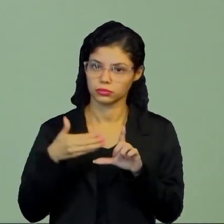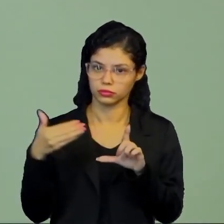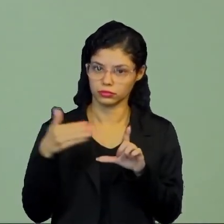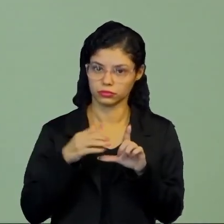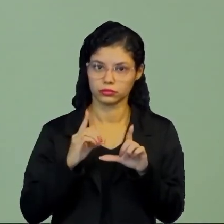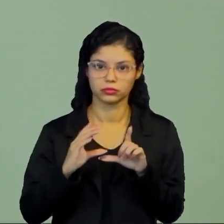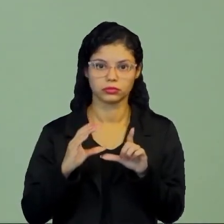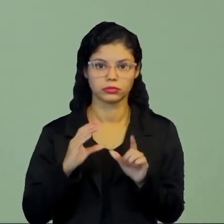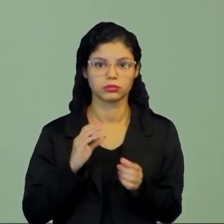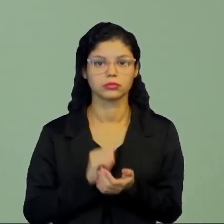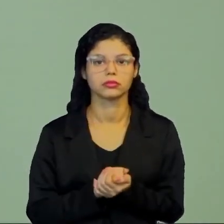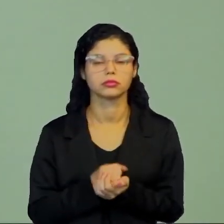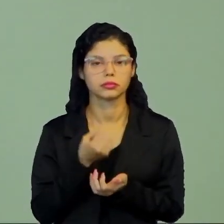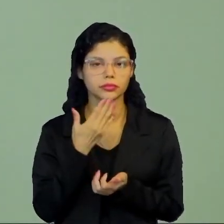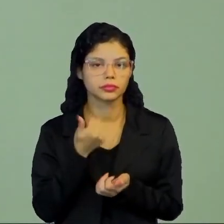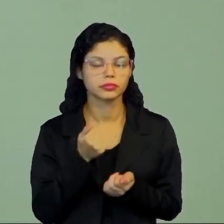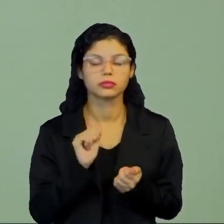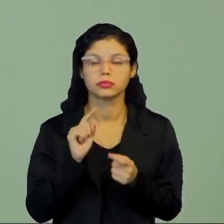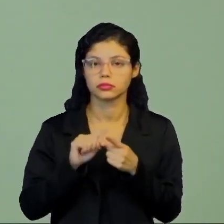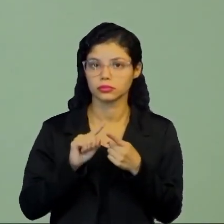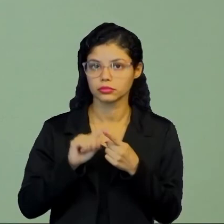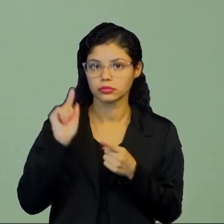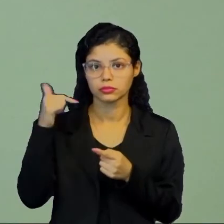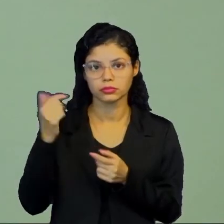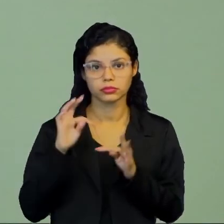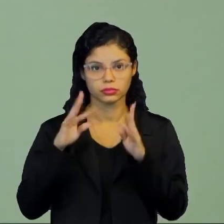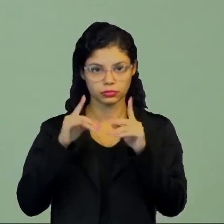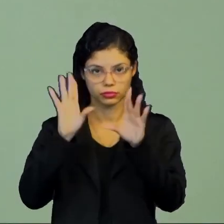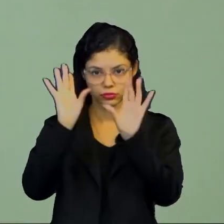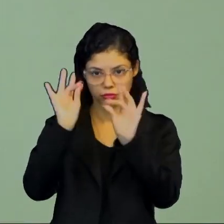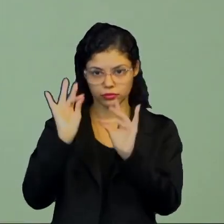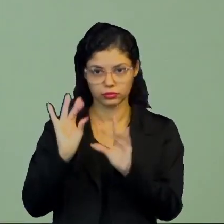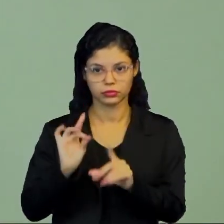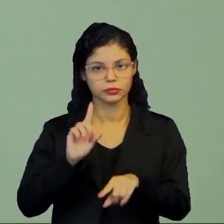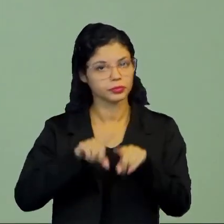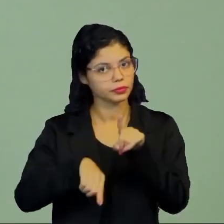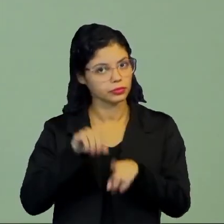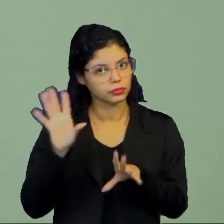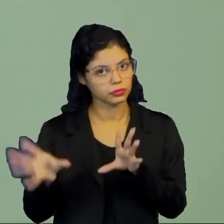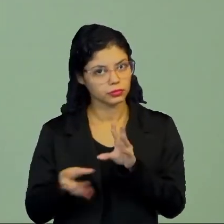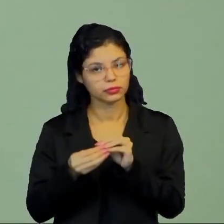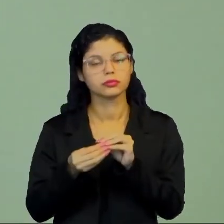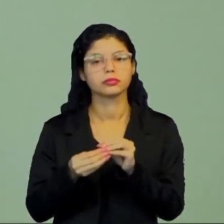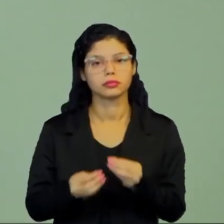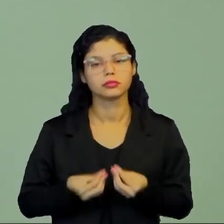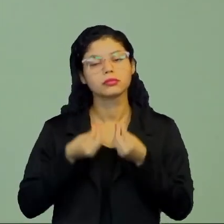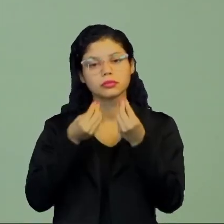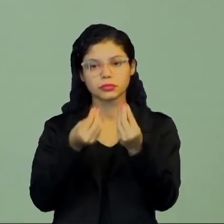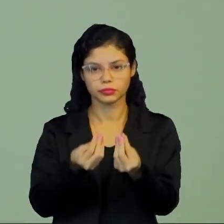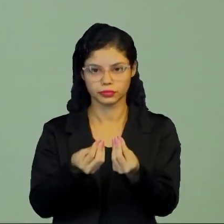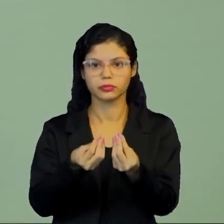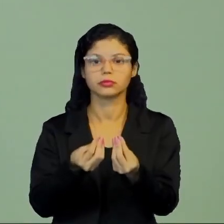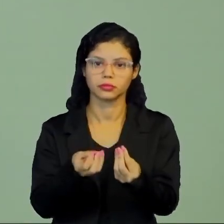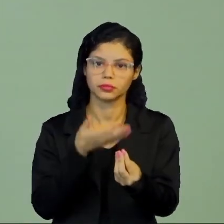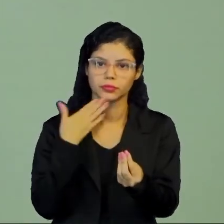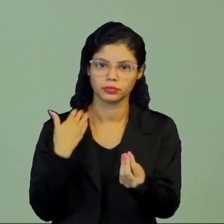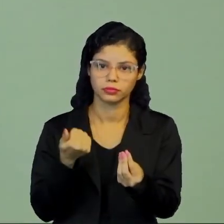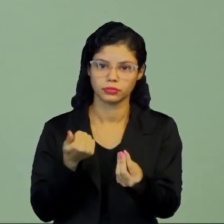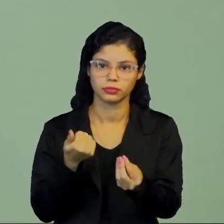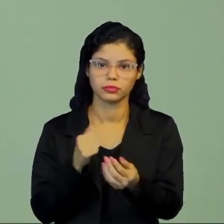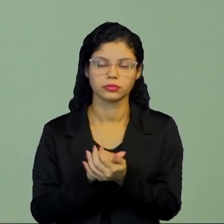acessar a plataforma Eduque, tudo bem? Porque lá vai estar todo o material completo para que vocês tenham um